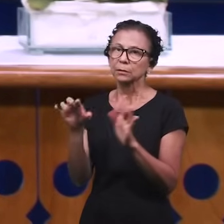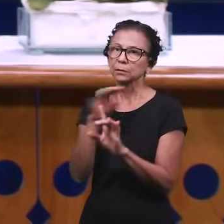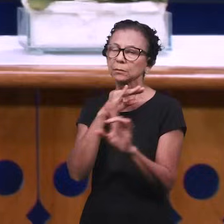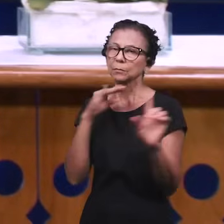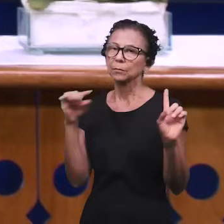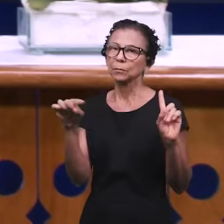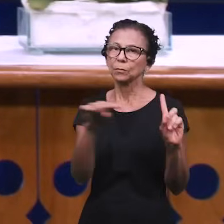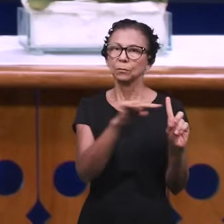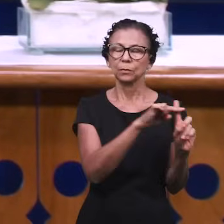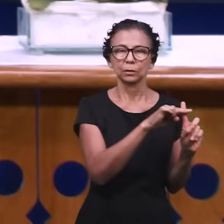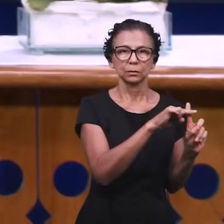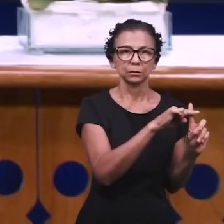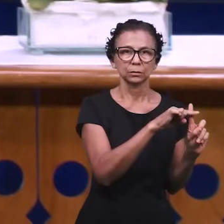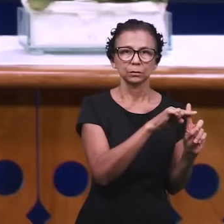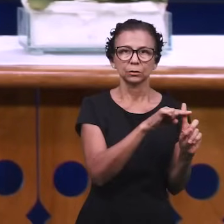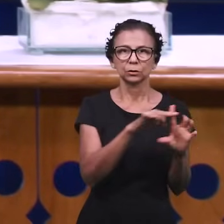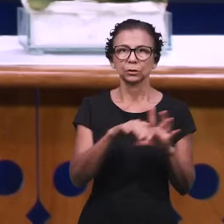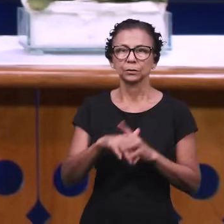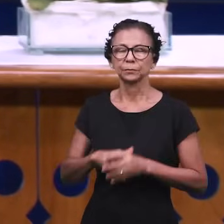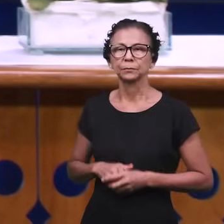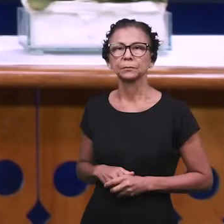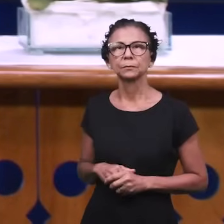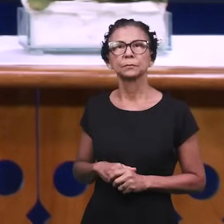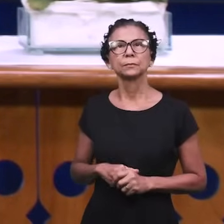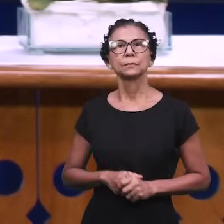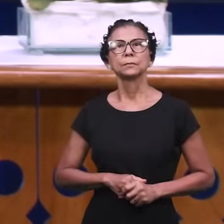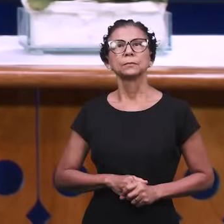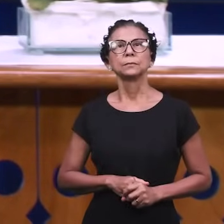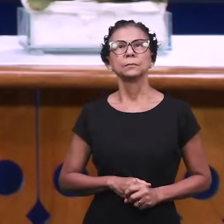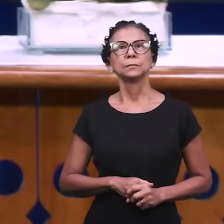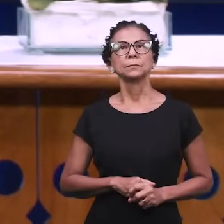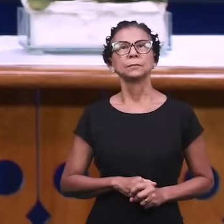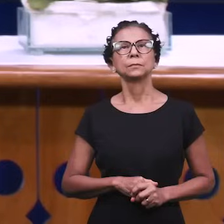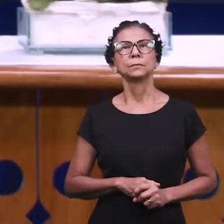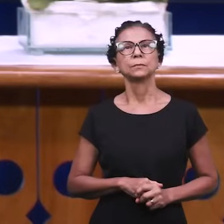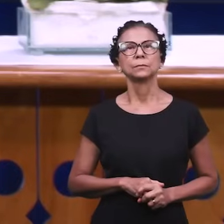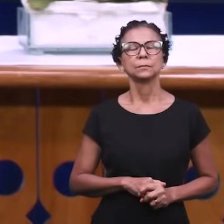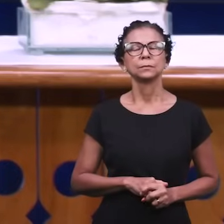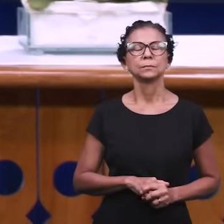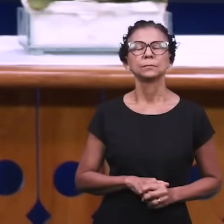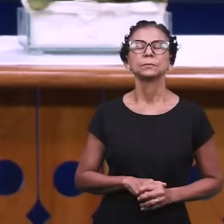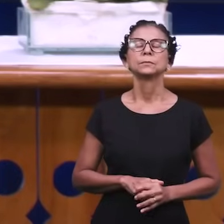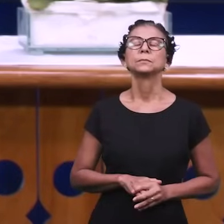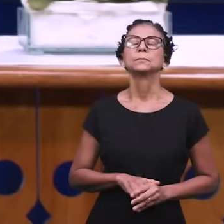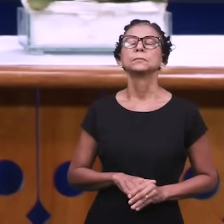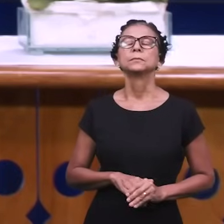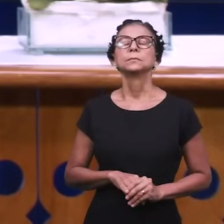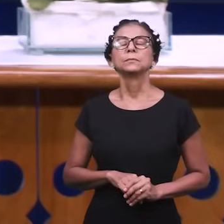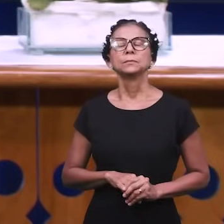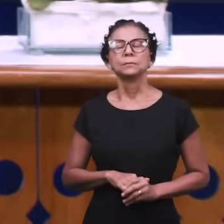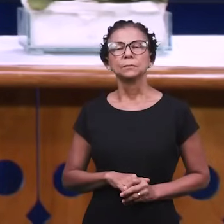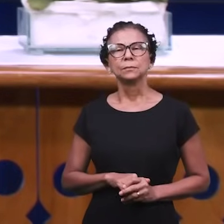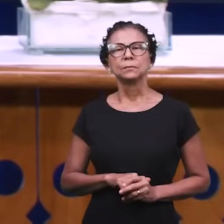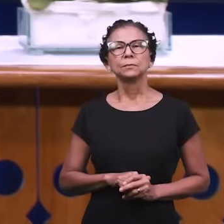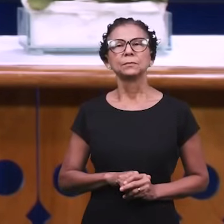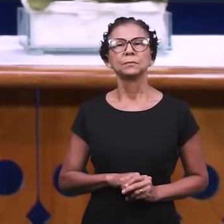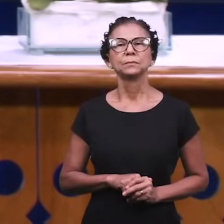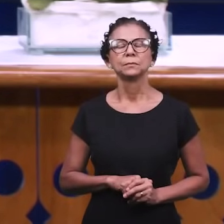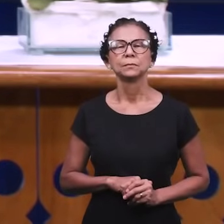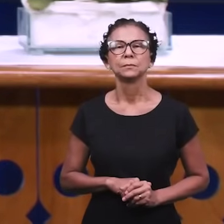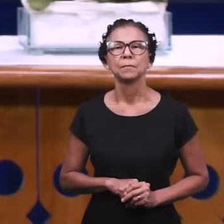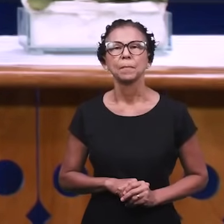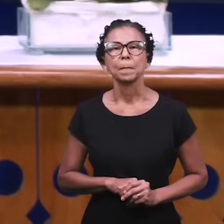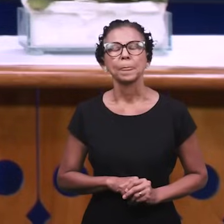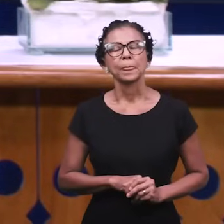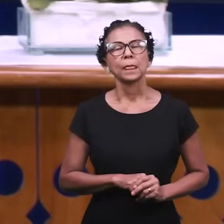unge, ele separa o cordeiro para morrer no lugar da família dela,